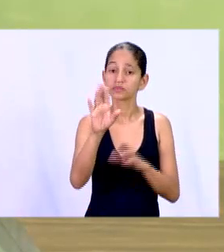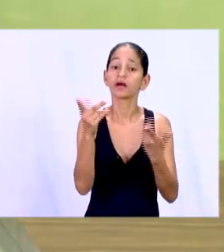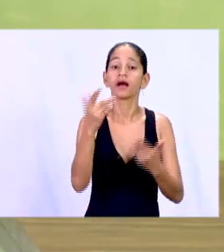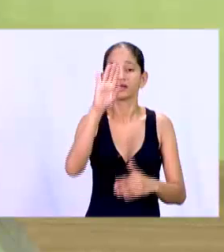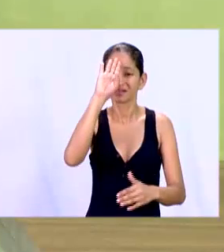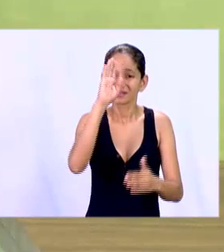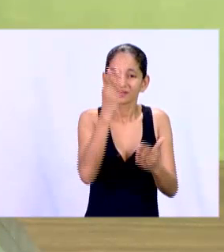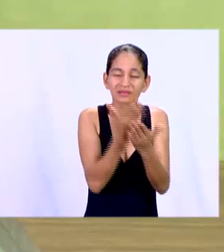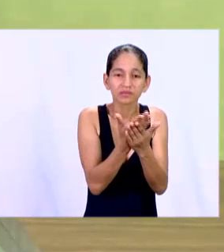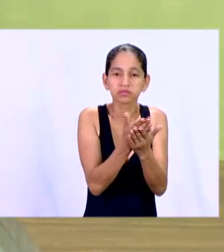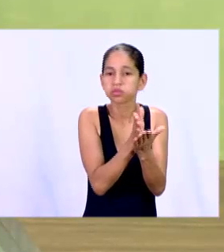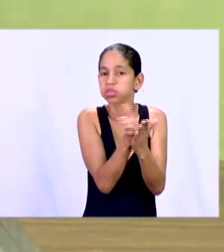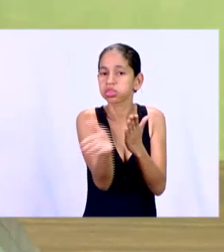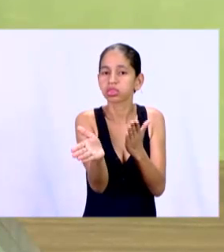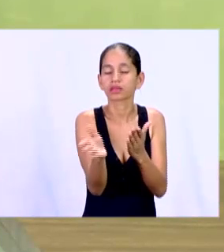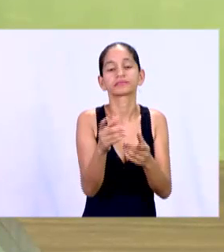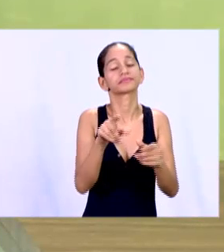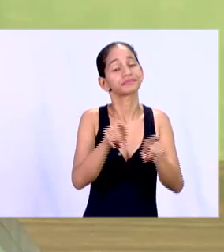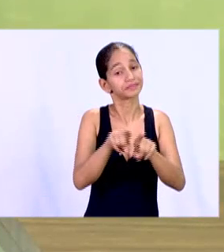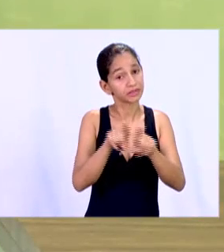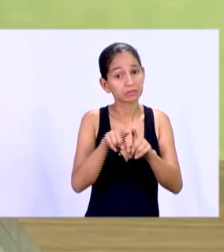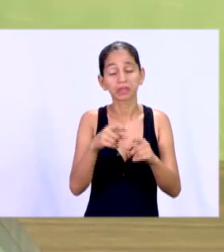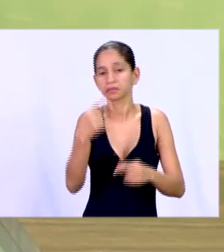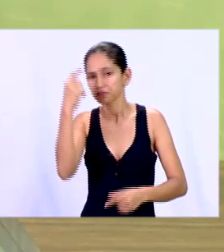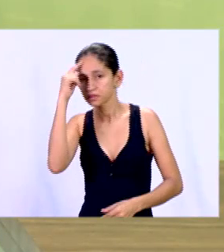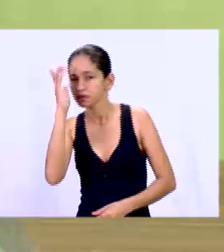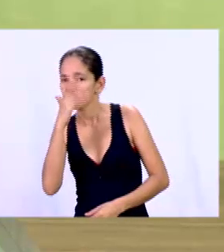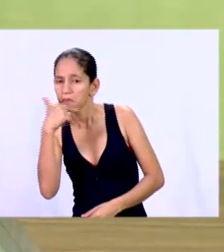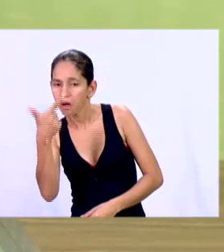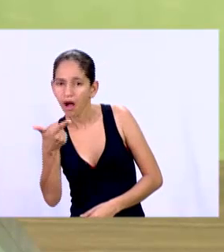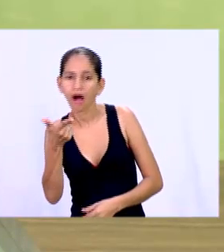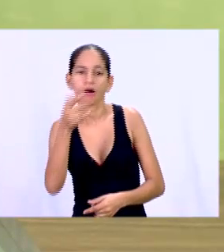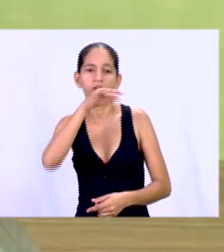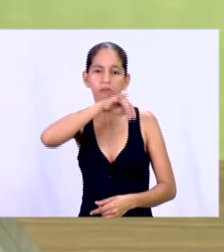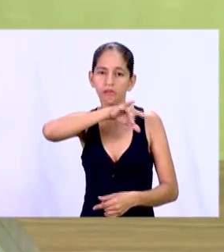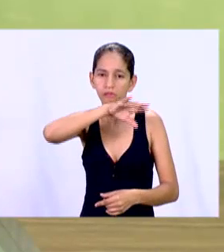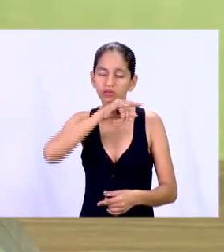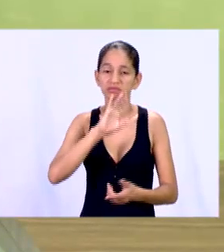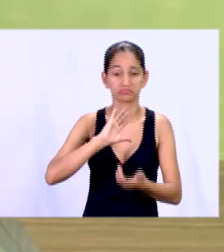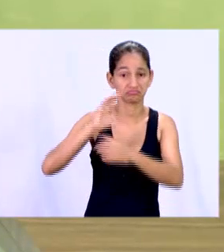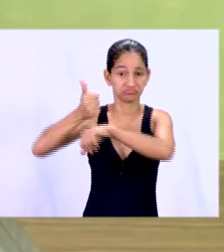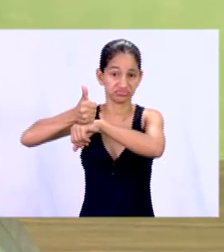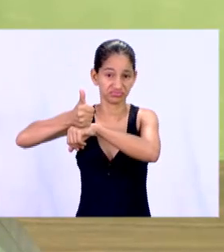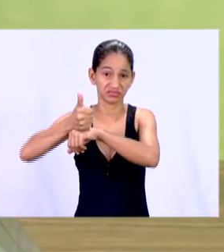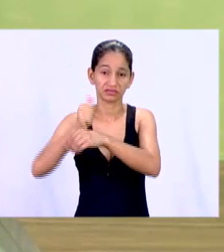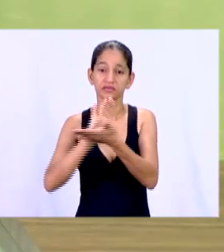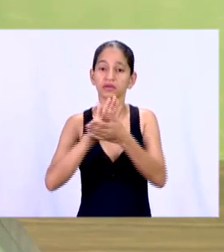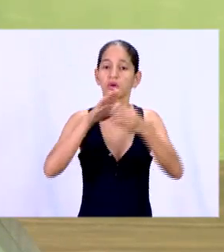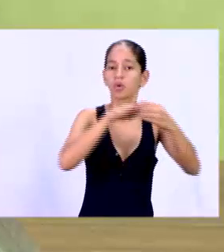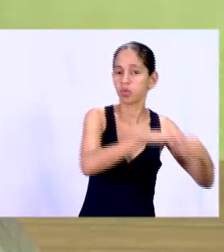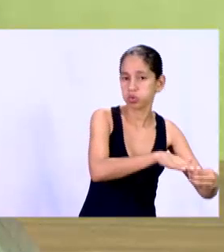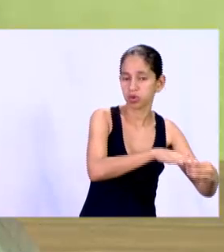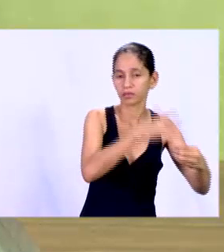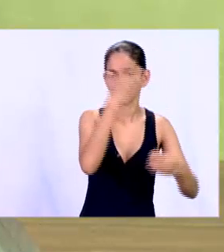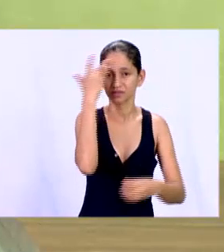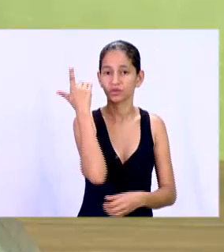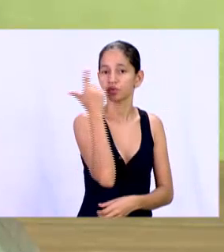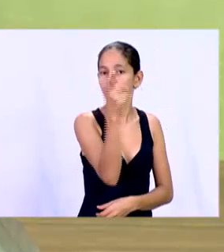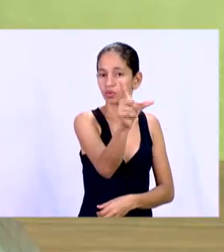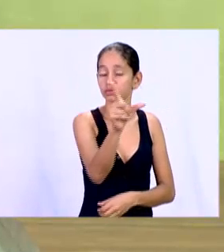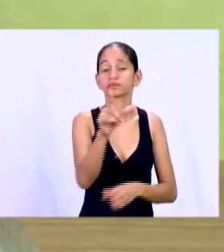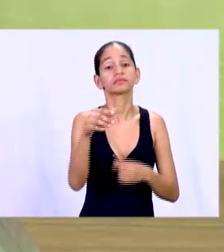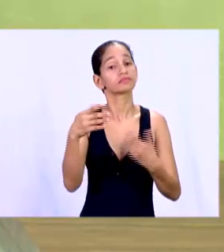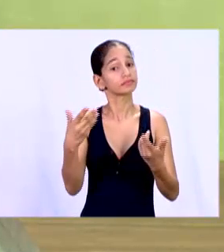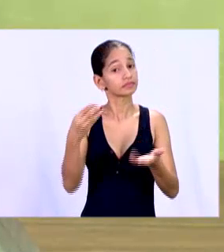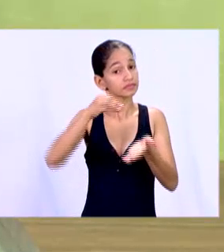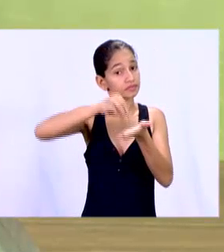Deslealdade, agir com o intuito de prejudicar para crescer em cima do outro. Falta de